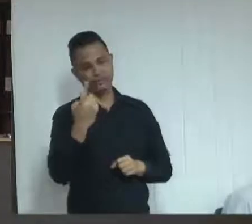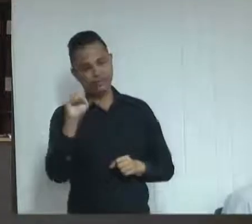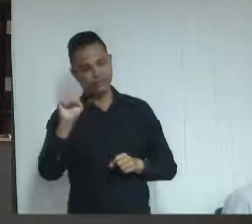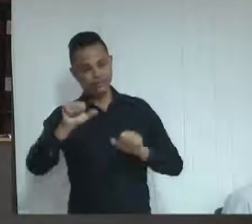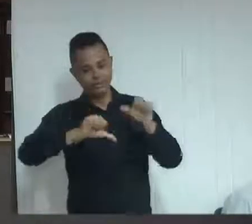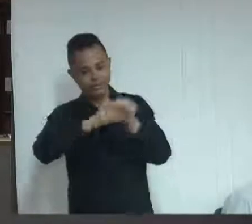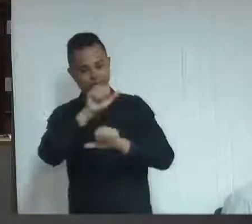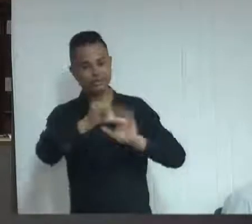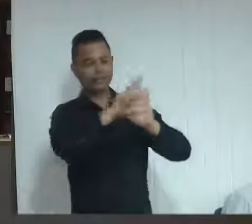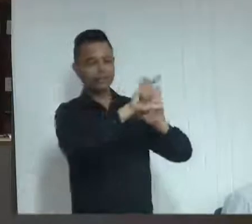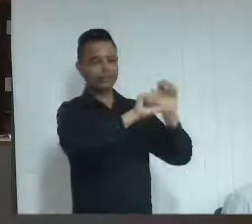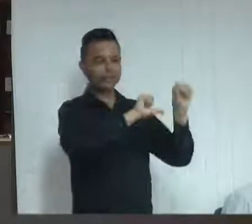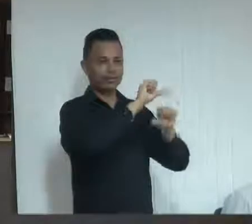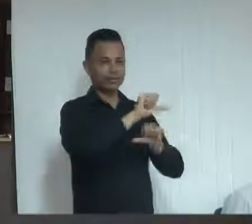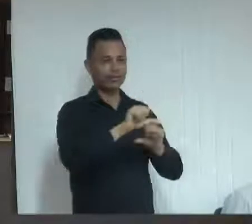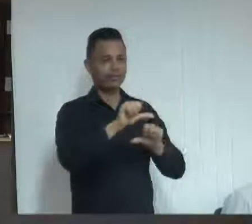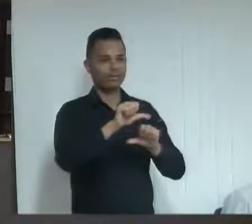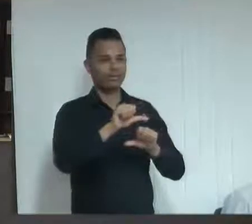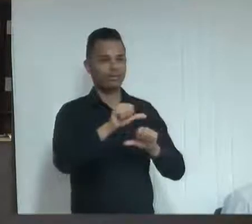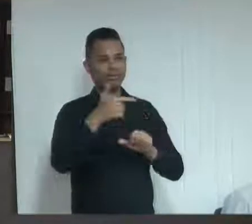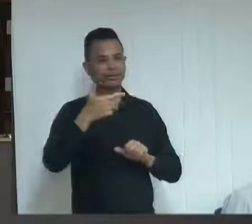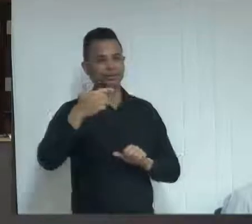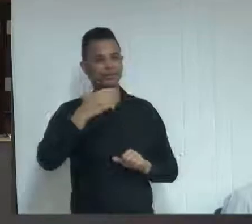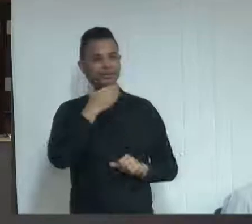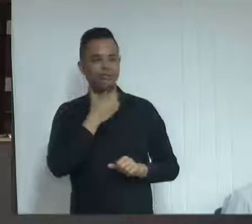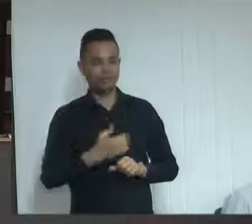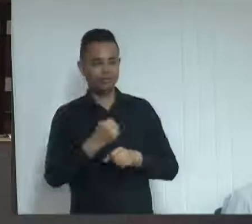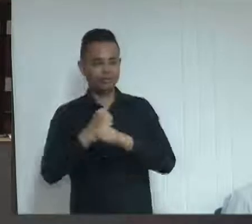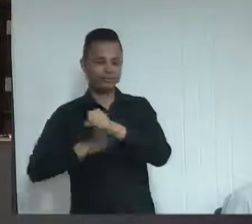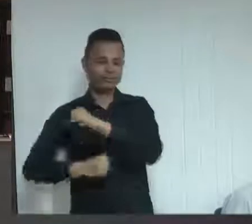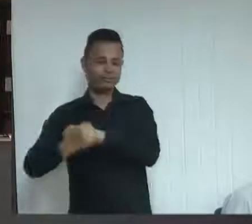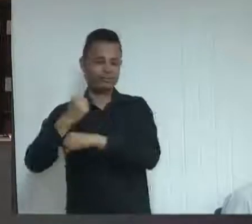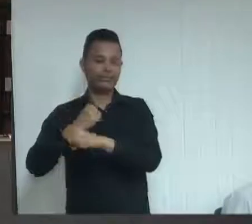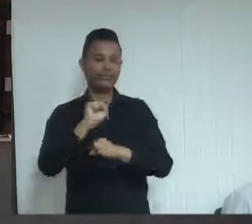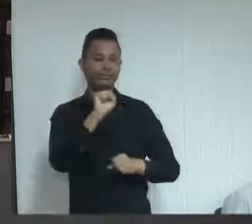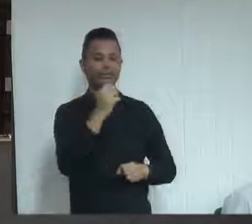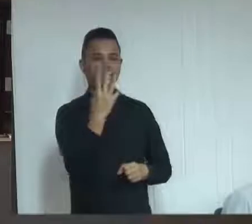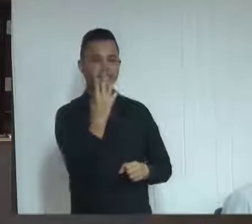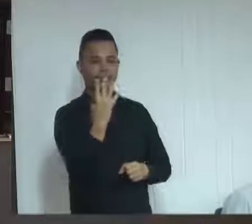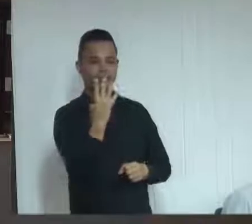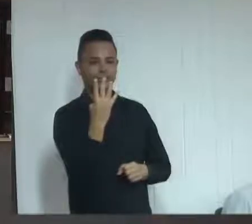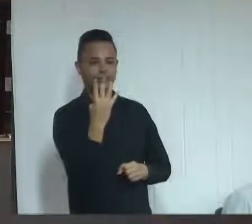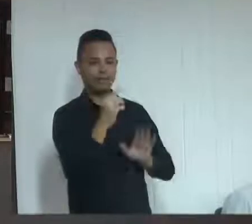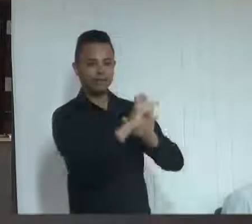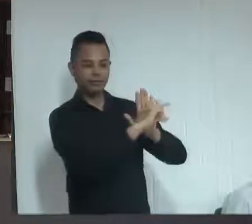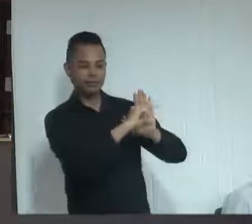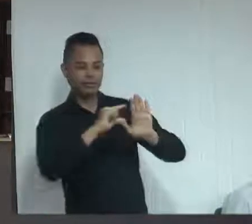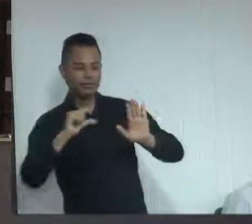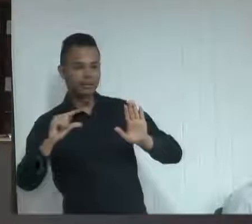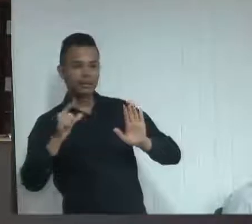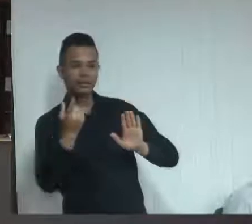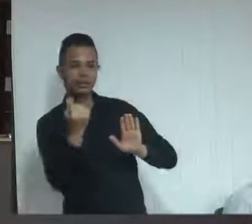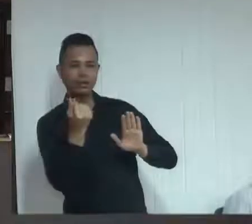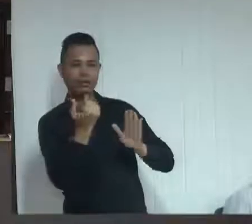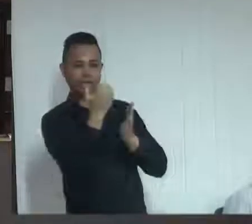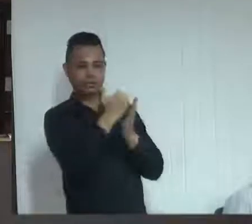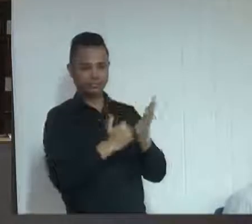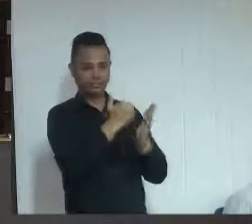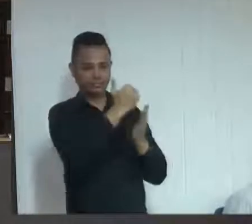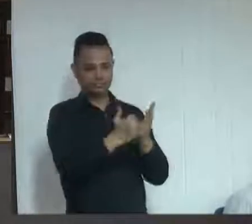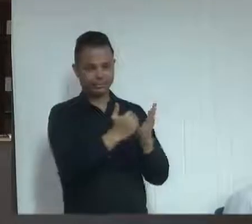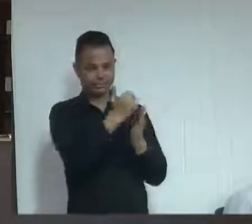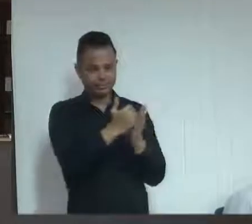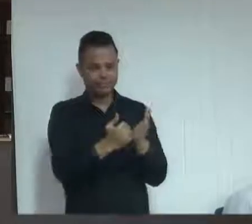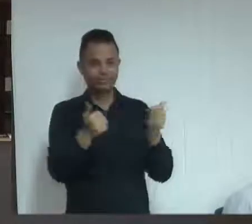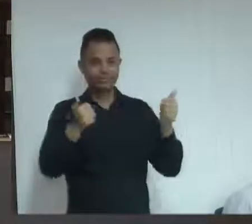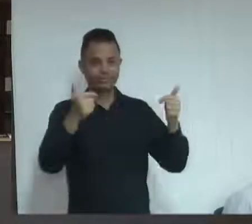Municipal número 1246, de 28 de dezembro de 1984, Código Tributário Municipal, e da outras providências. O